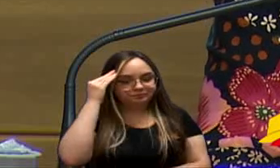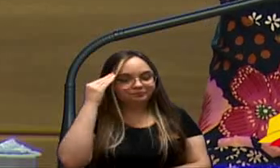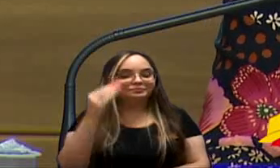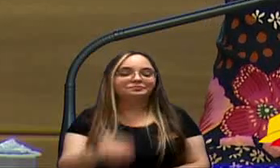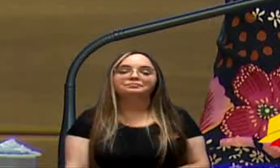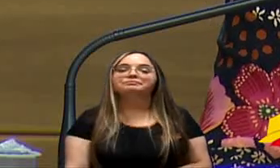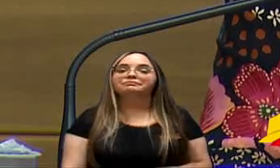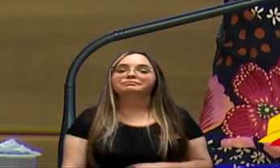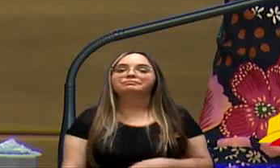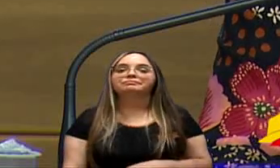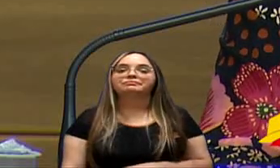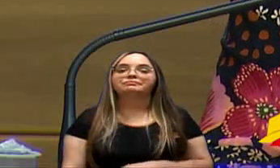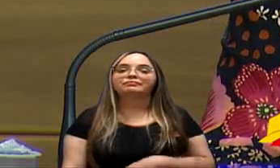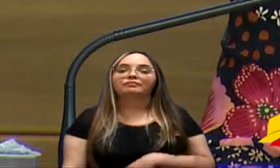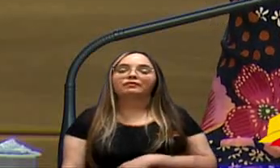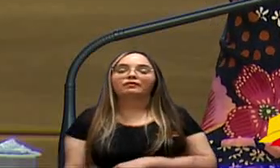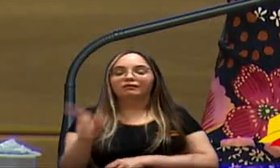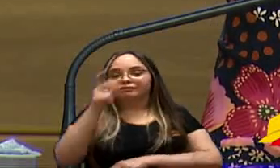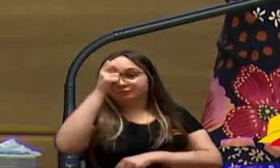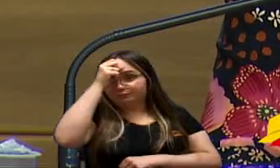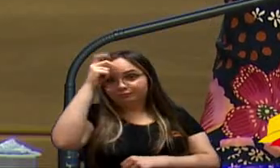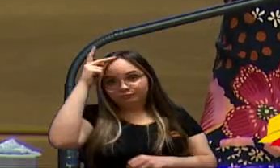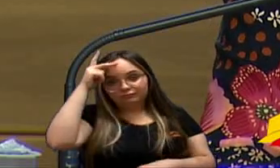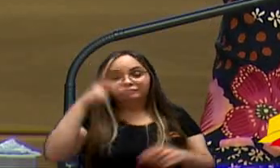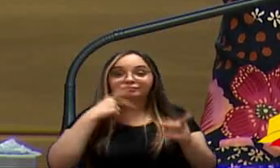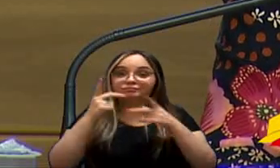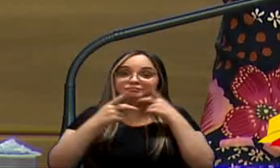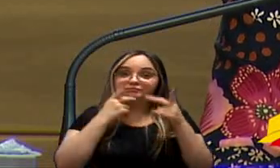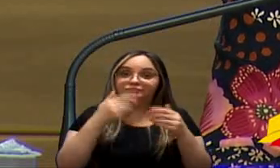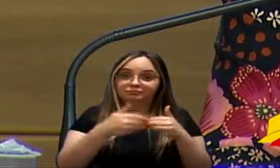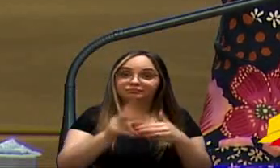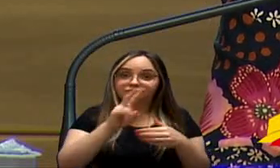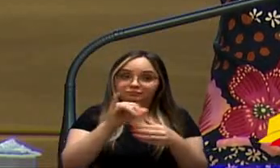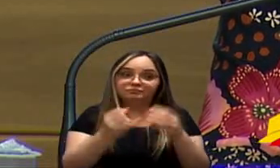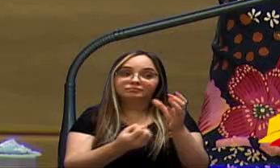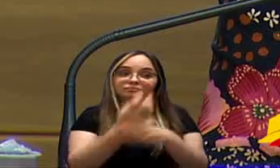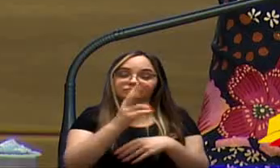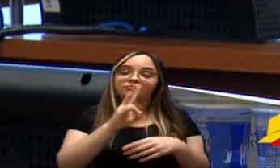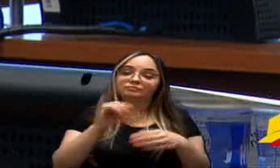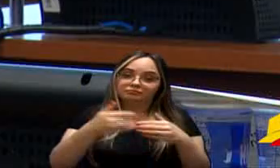o prefeito Manga está pretendendo, que ele fala que ele vai inaugurar,